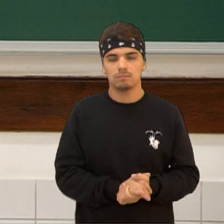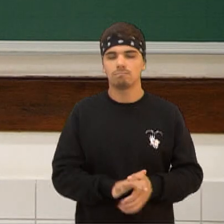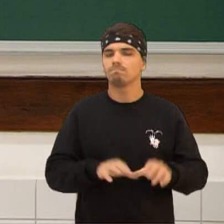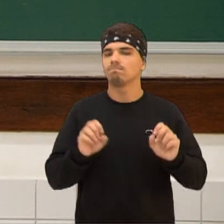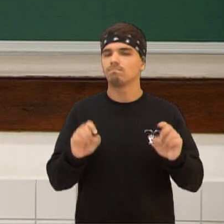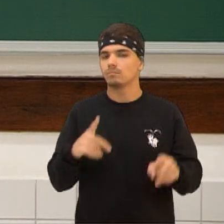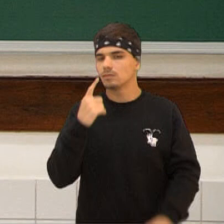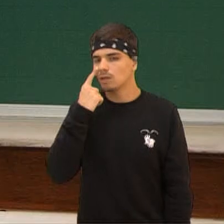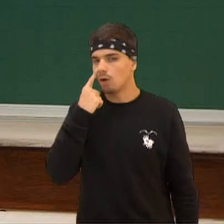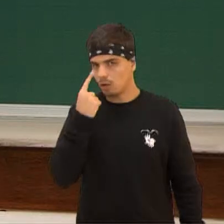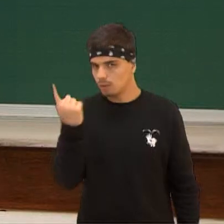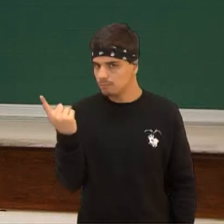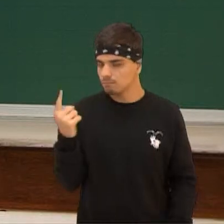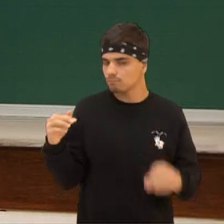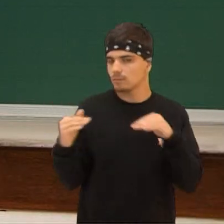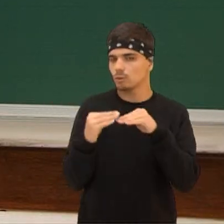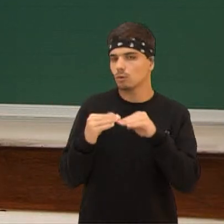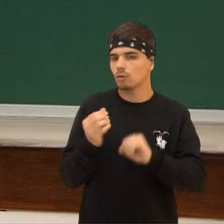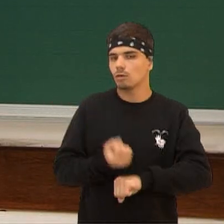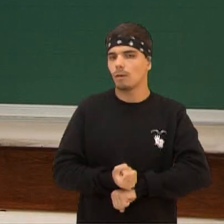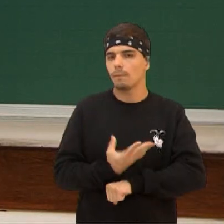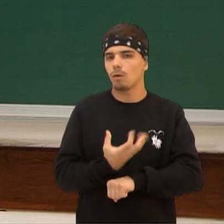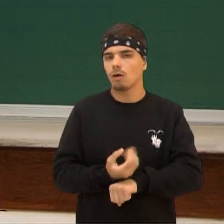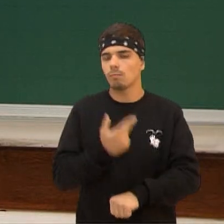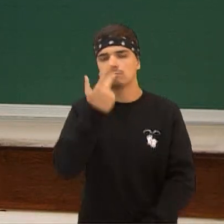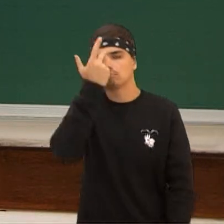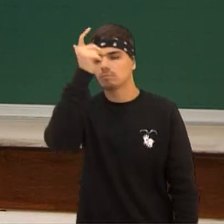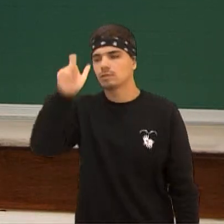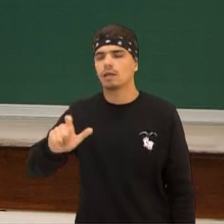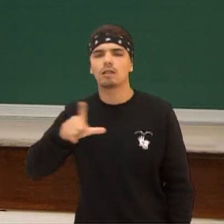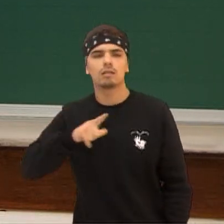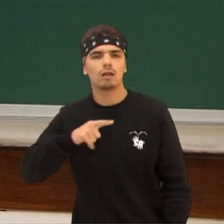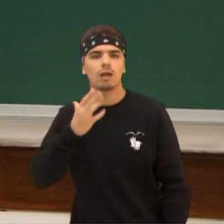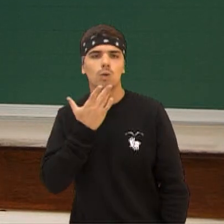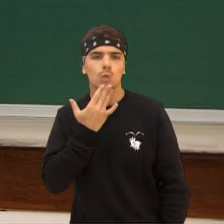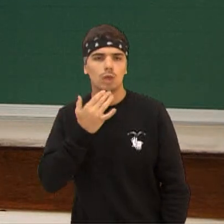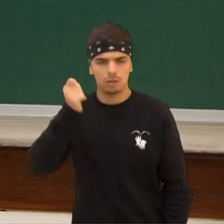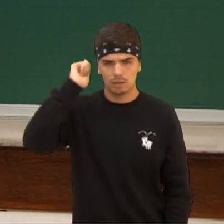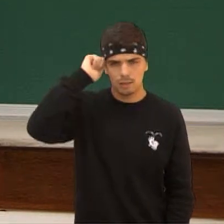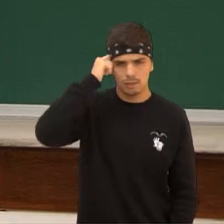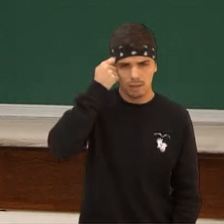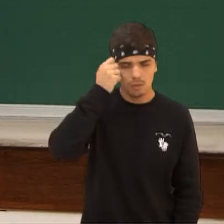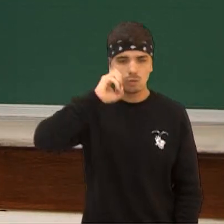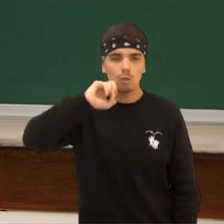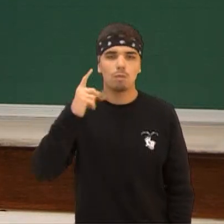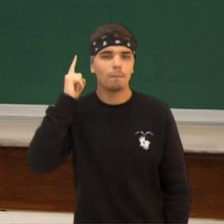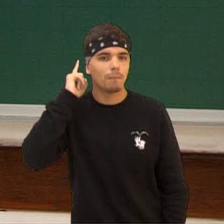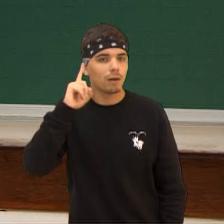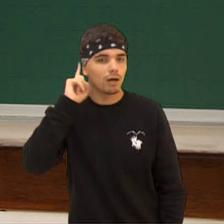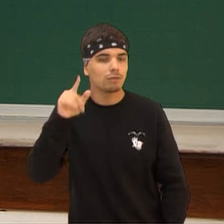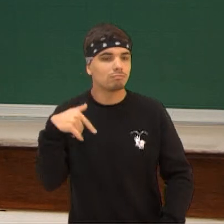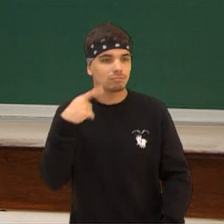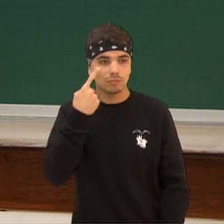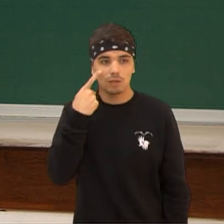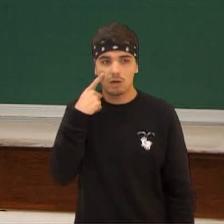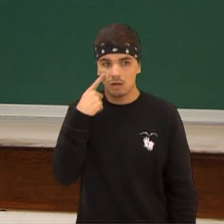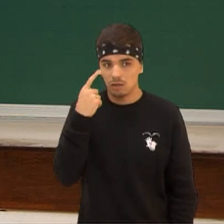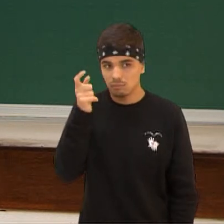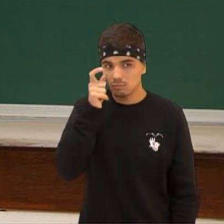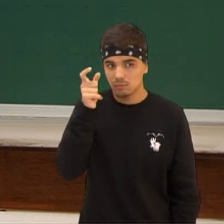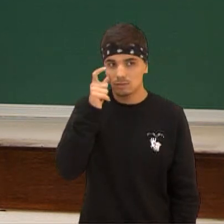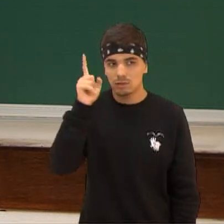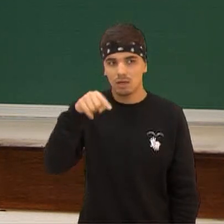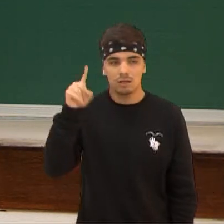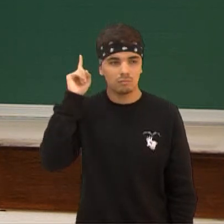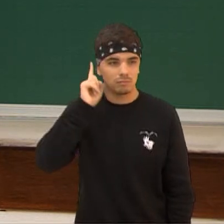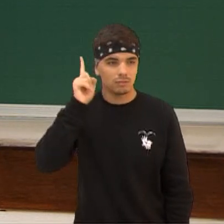Ok? E daí? De acordo com o poema, quem tem cor? São os negros ou são os brancos? Olha que interessante, né? São